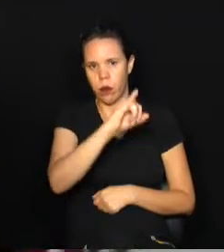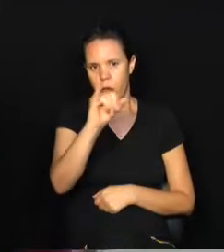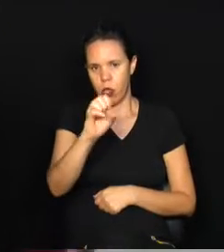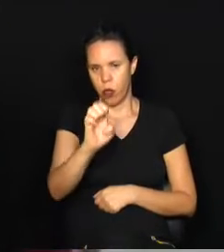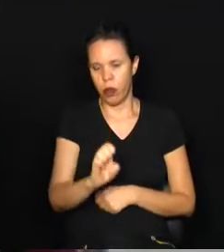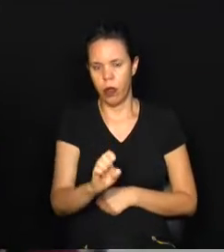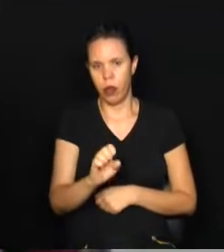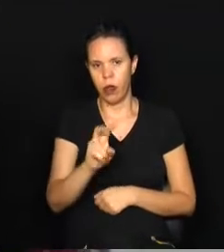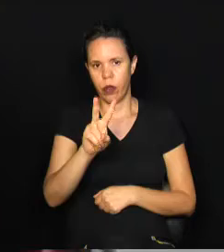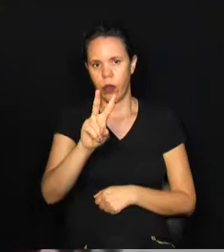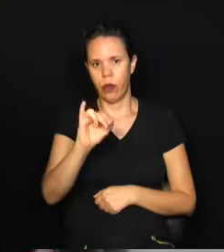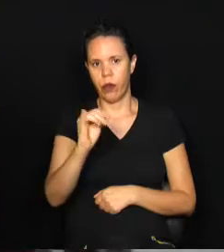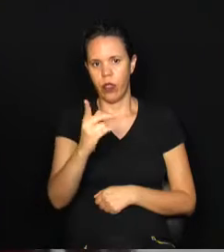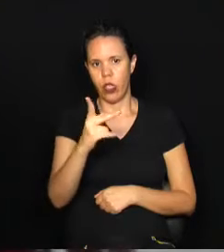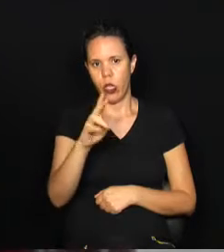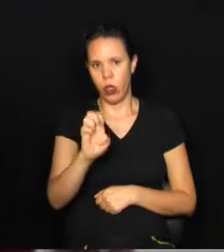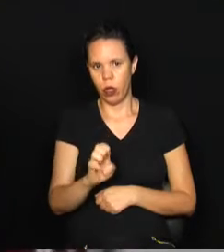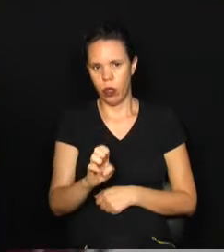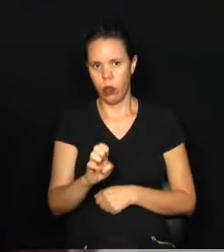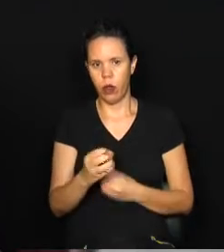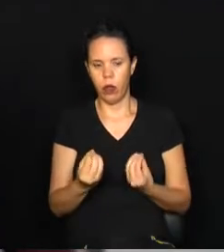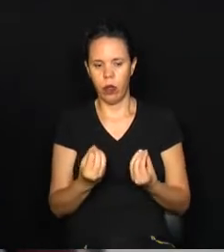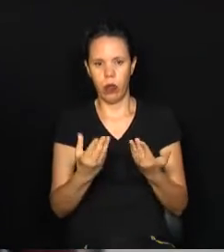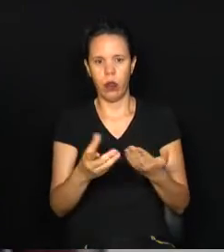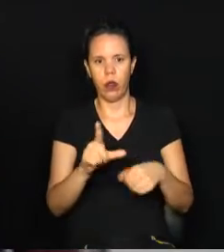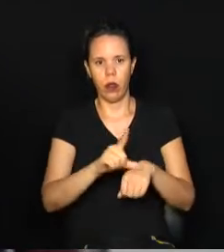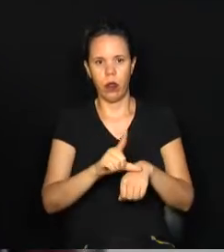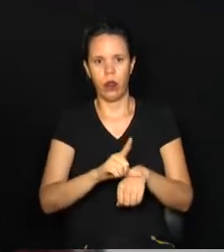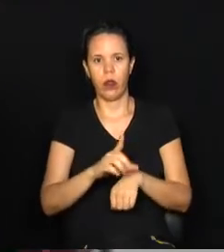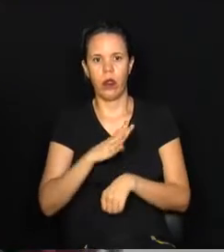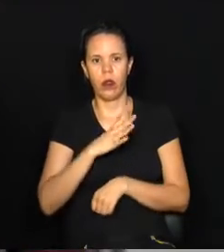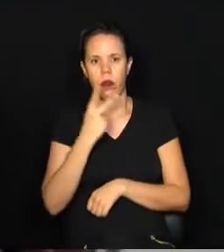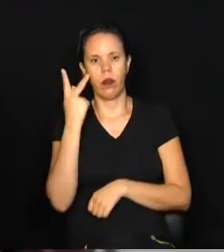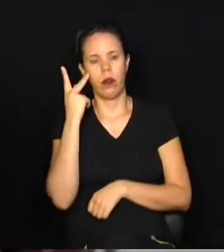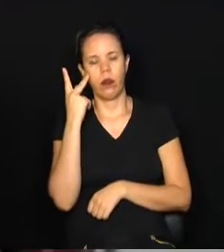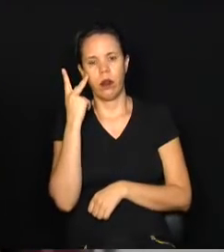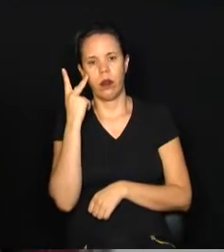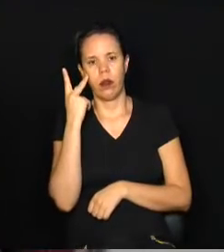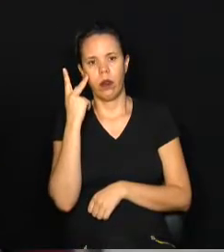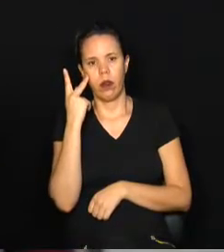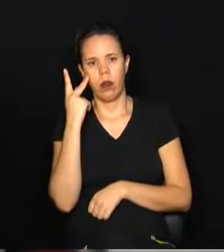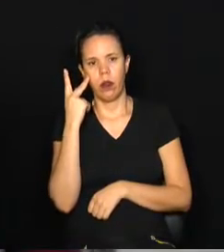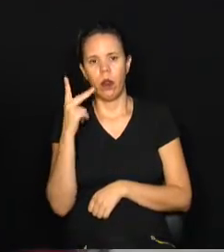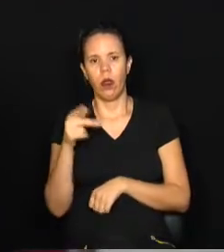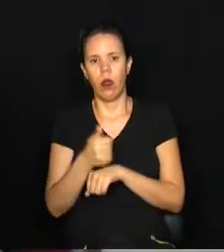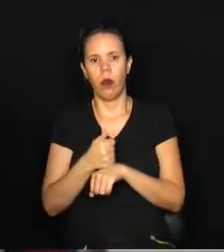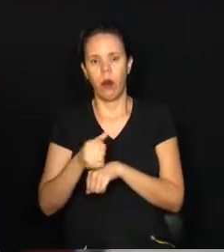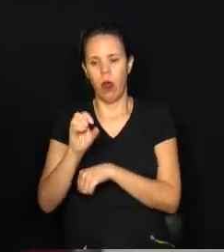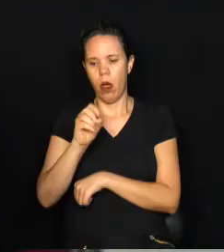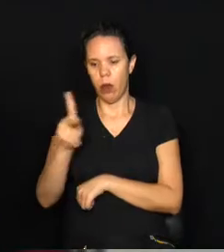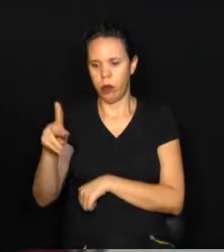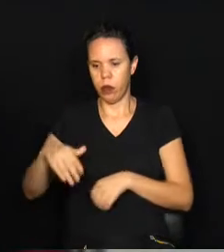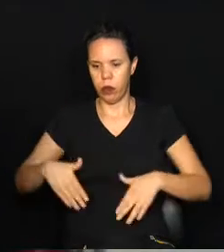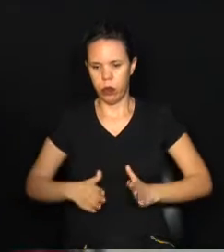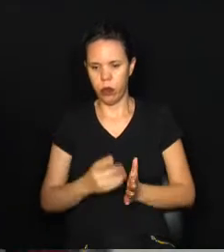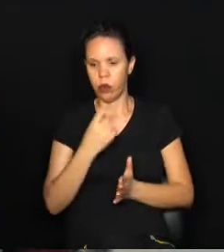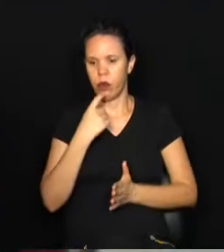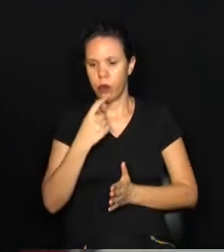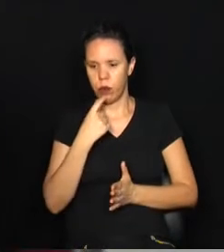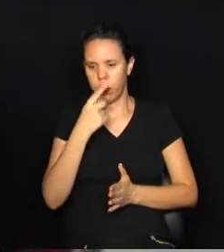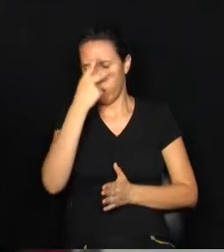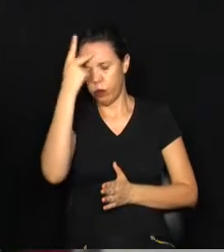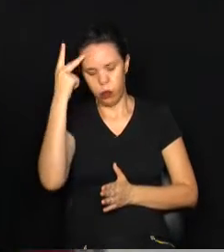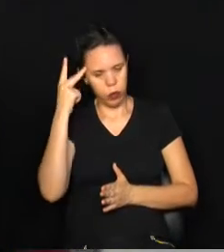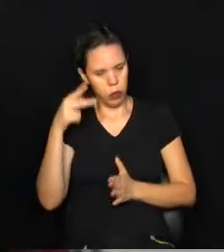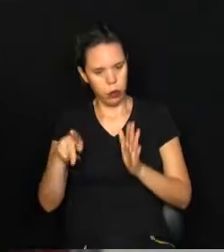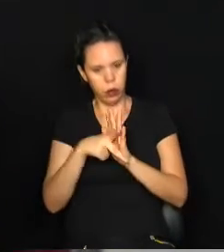Vignoli, que ele colocou sua ótica na cidade de São Paulo. Ele é um optometrista nascido aqui, filho de imigrante